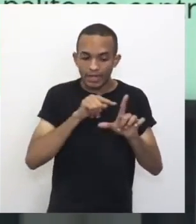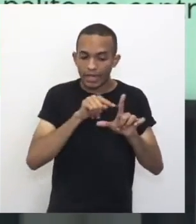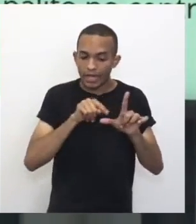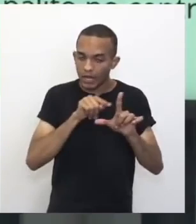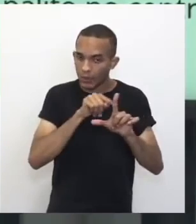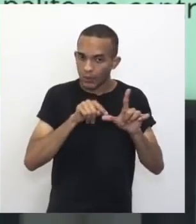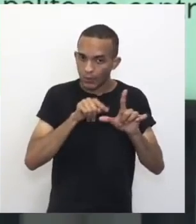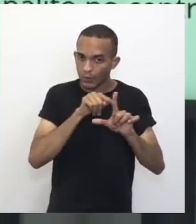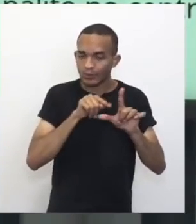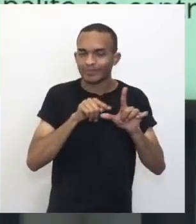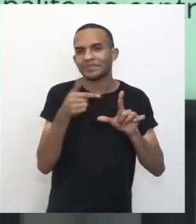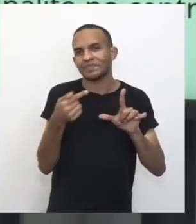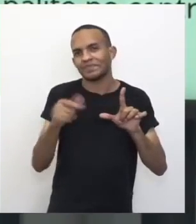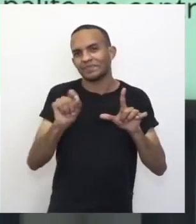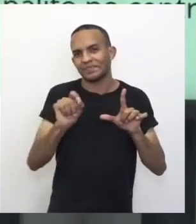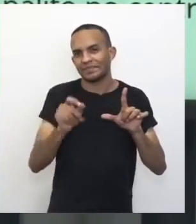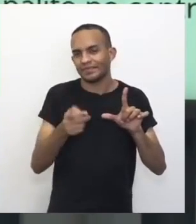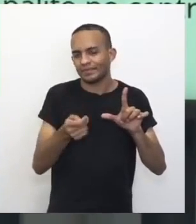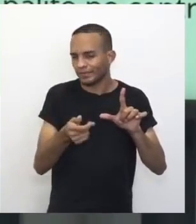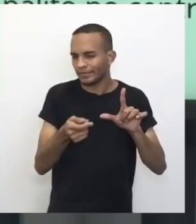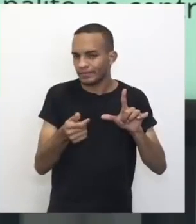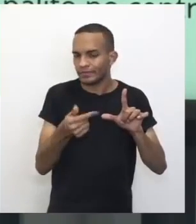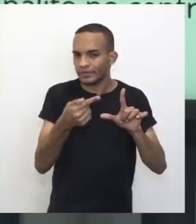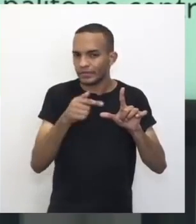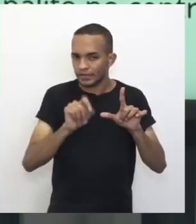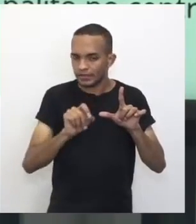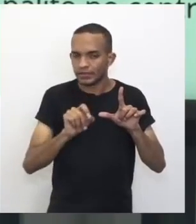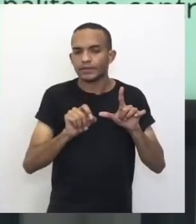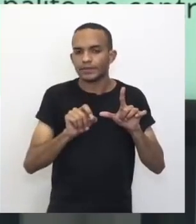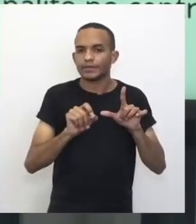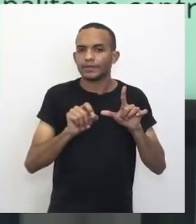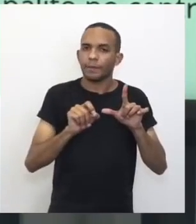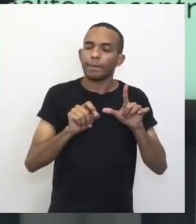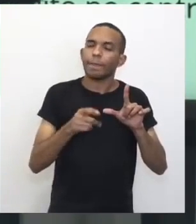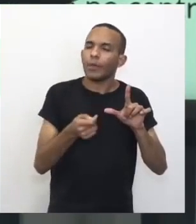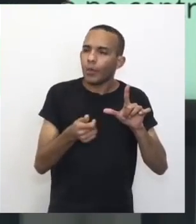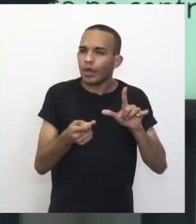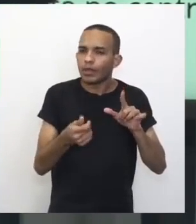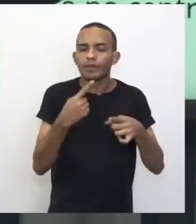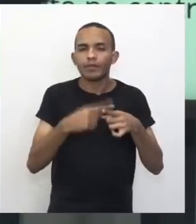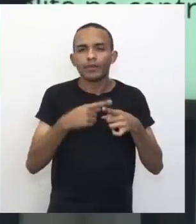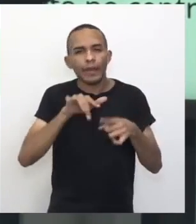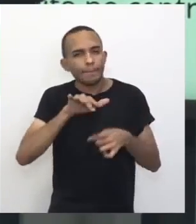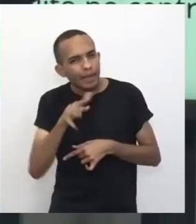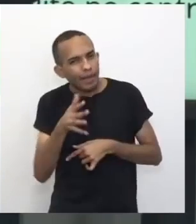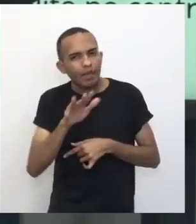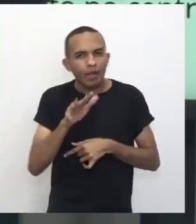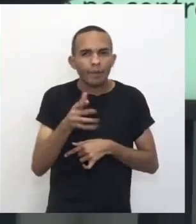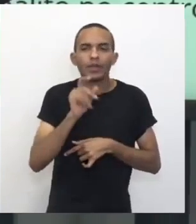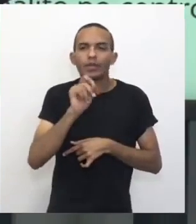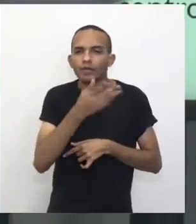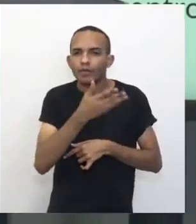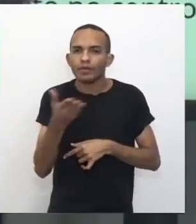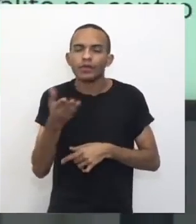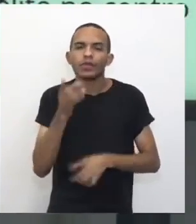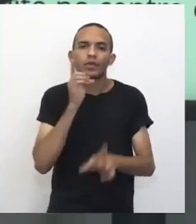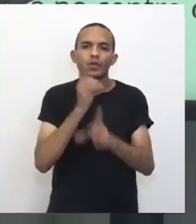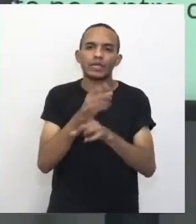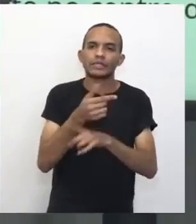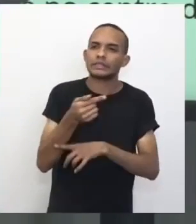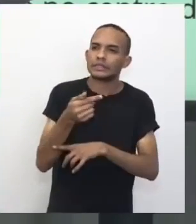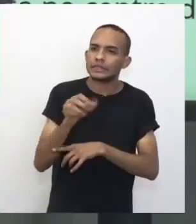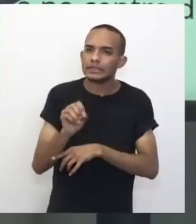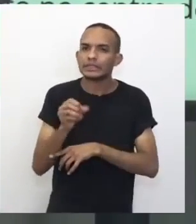aqui, 70 graus aproximado. Fiz com 70 graus aí aproximado porque é mais ou menos o que vocês vão encontrar ali. 60,